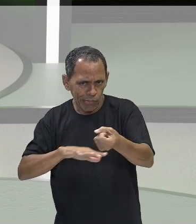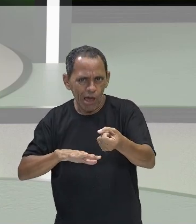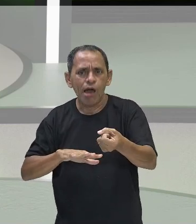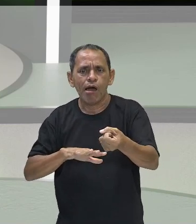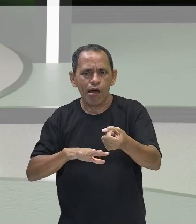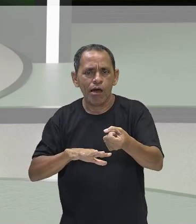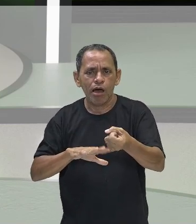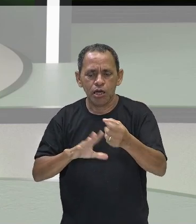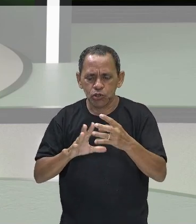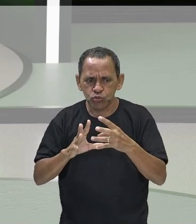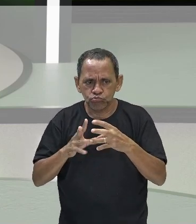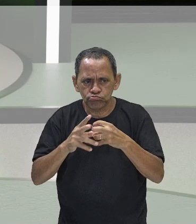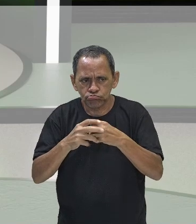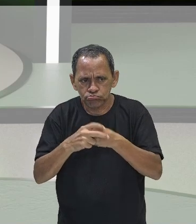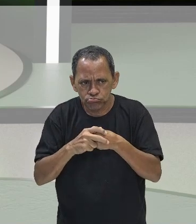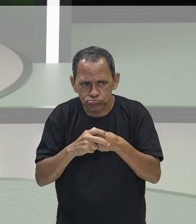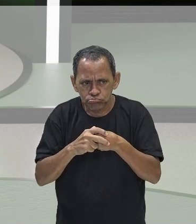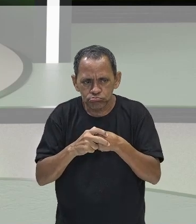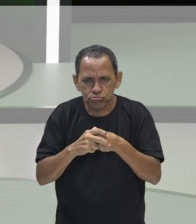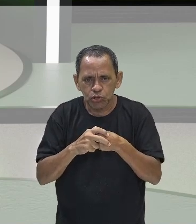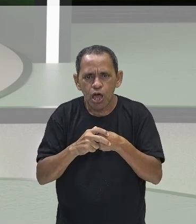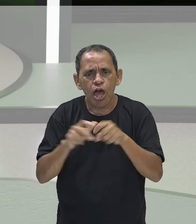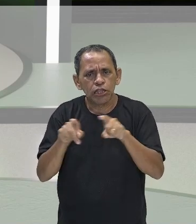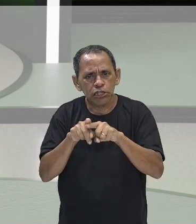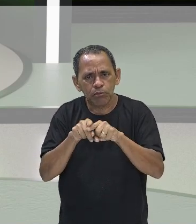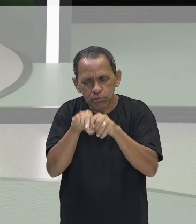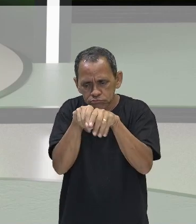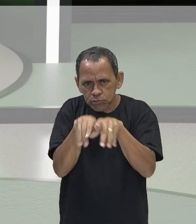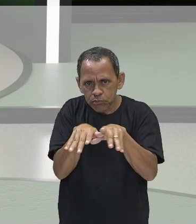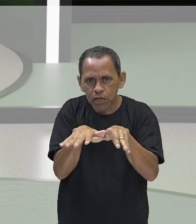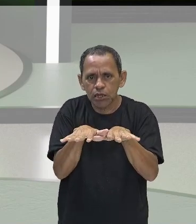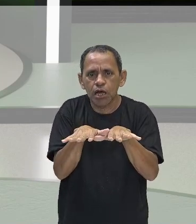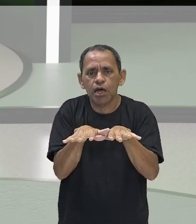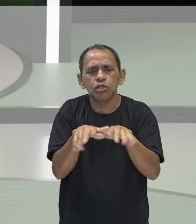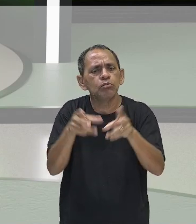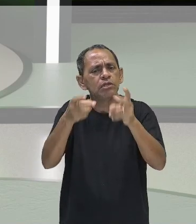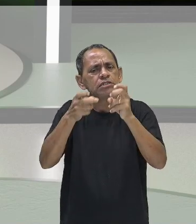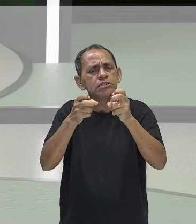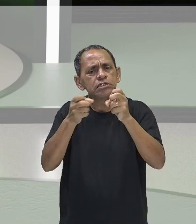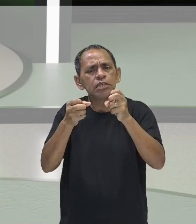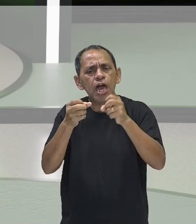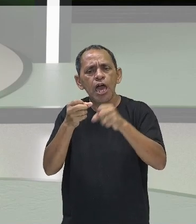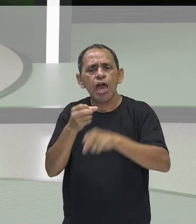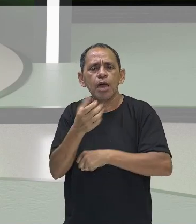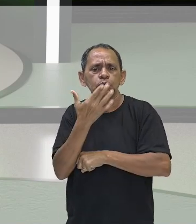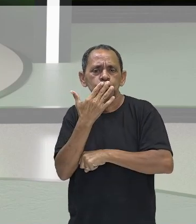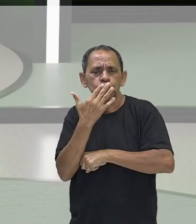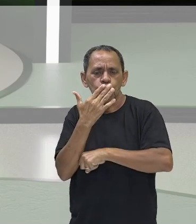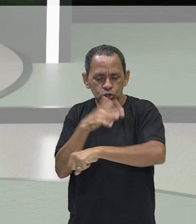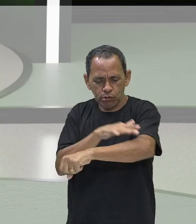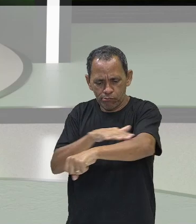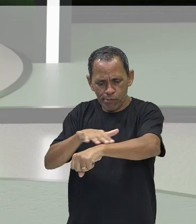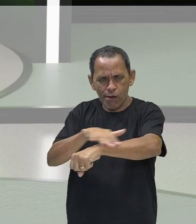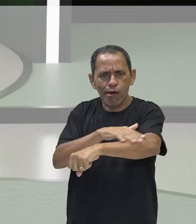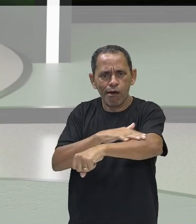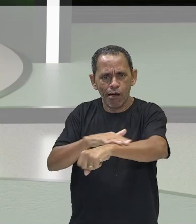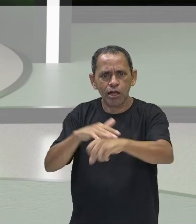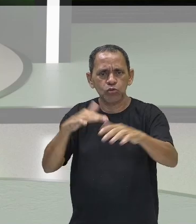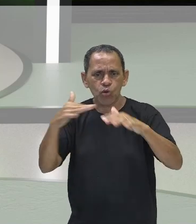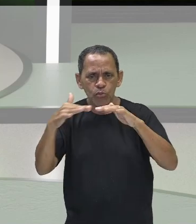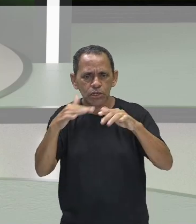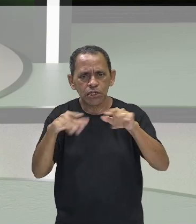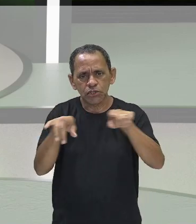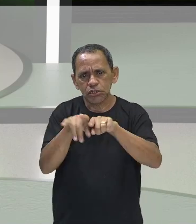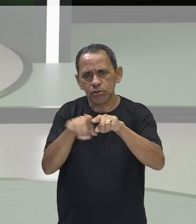Nós até conseguimos perceber pela cor da pele a movimentação, né, desse sangue ali por meio dos